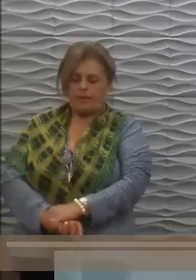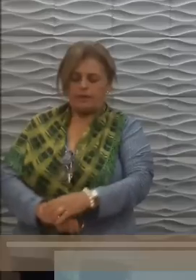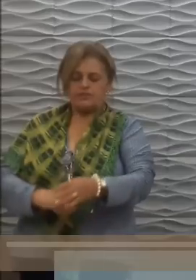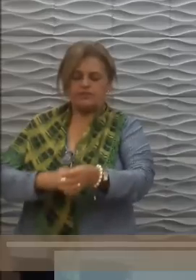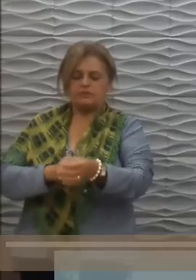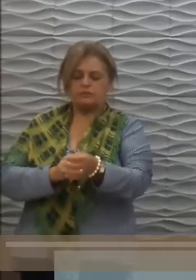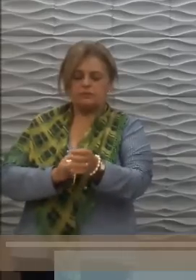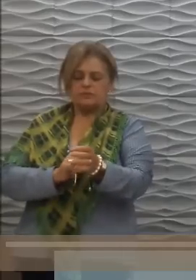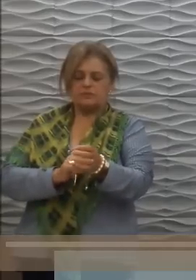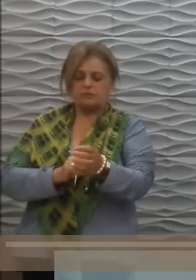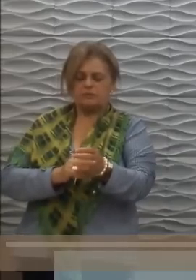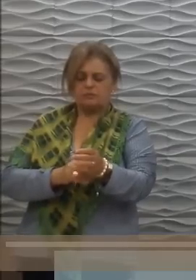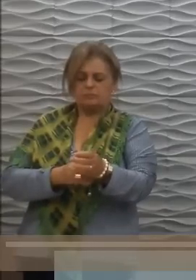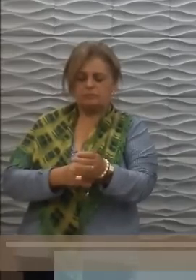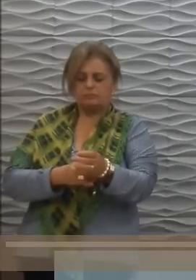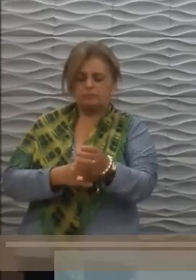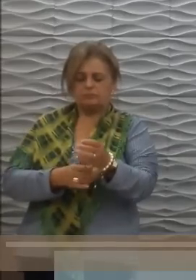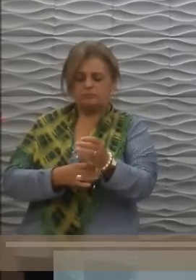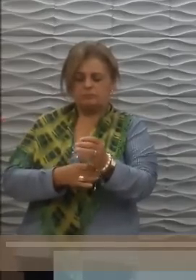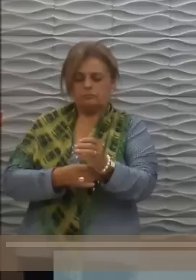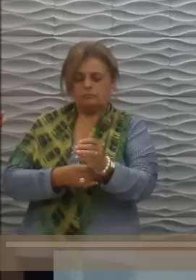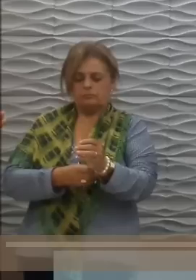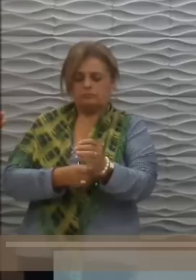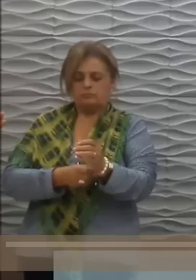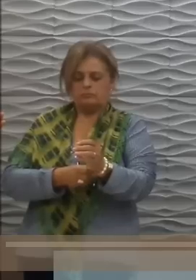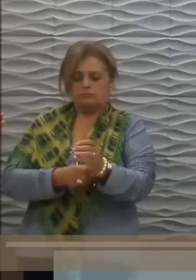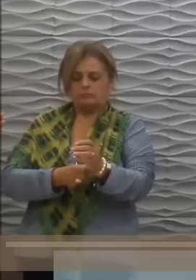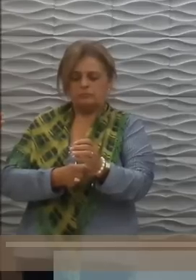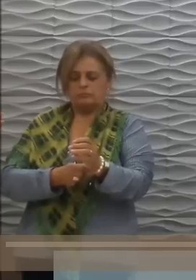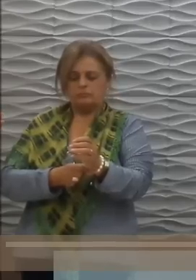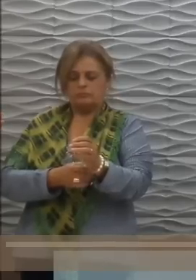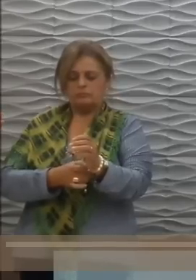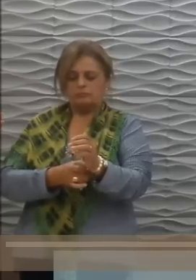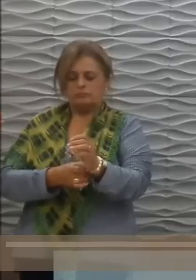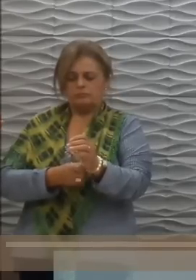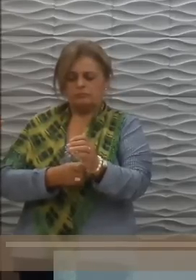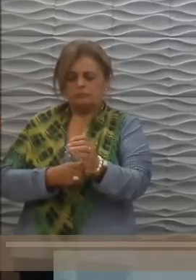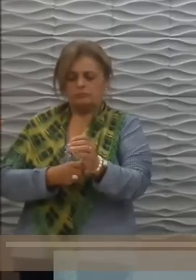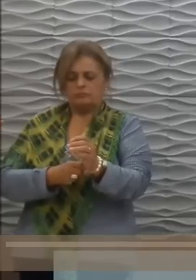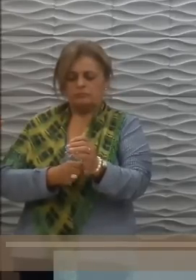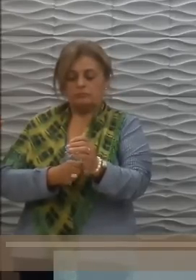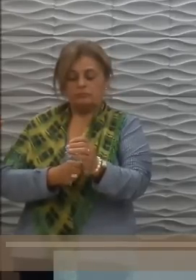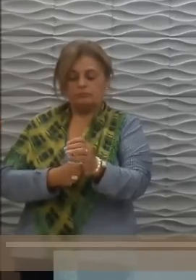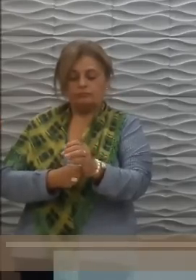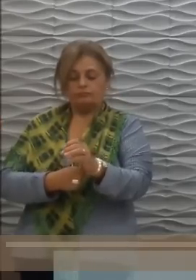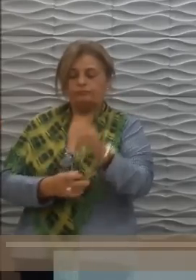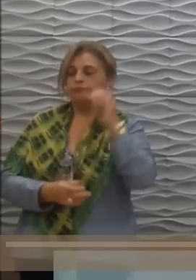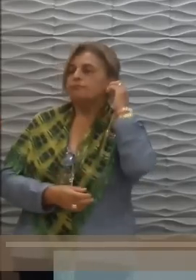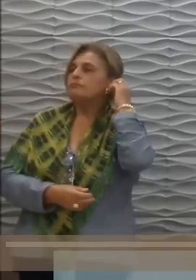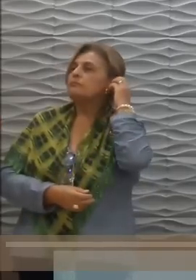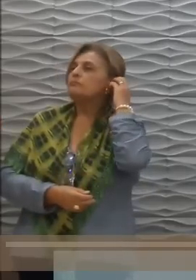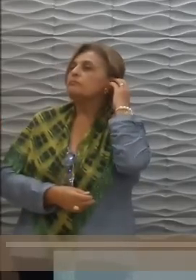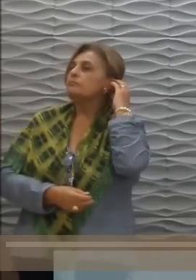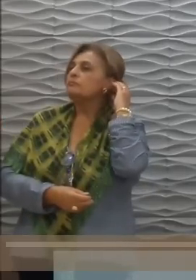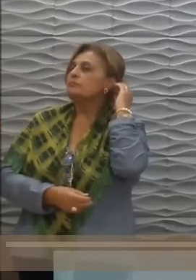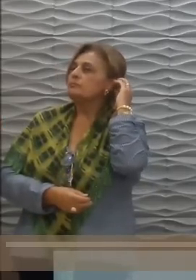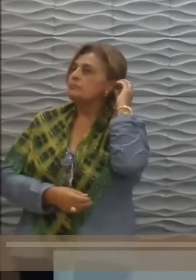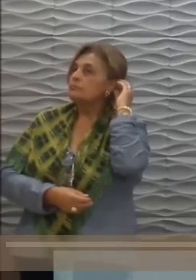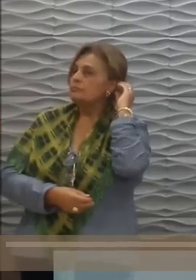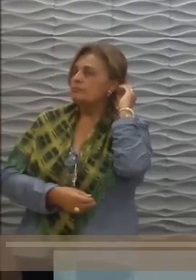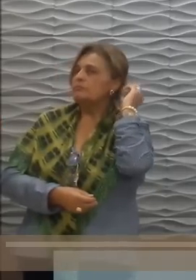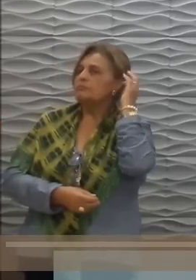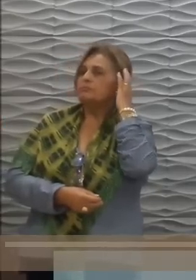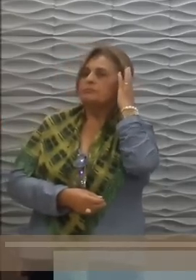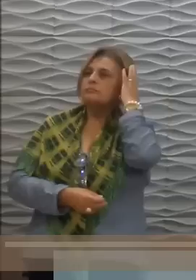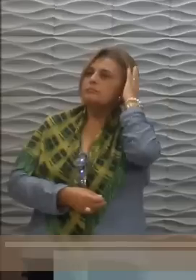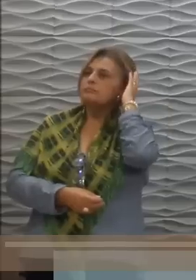amém? Pai, em nome de Jesus, te convido, maravilhoso, glorioso Espírito Santo de Deus,